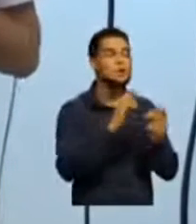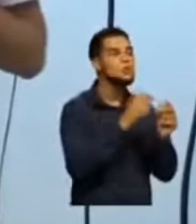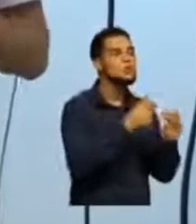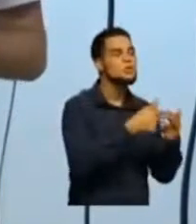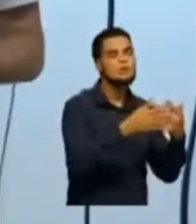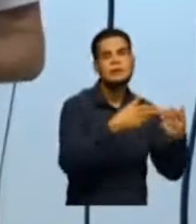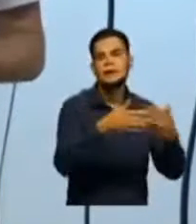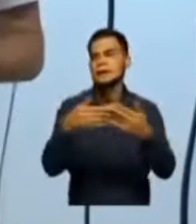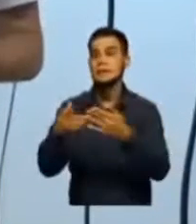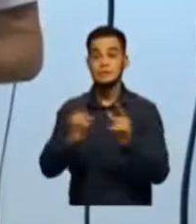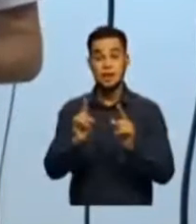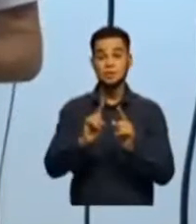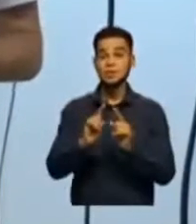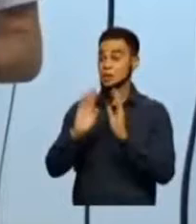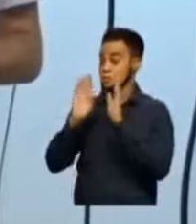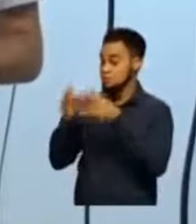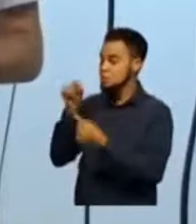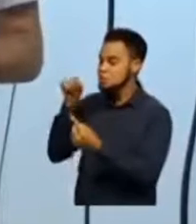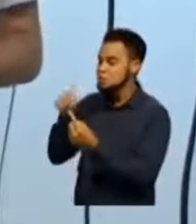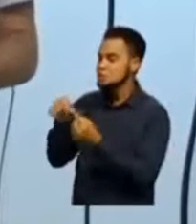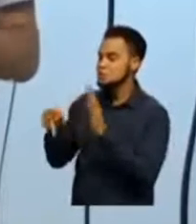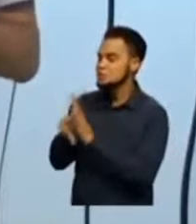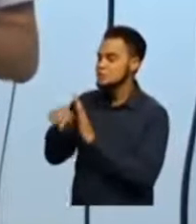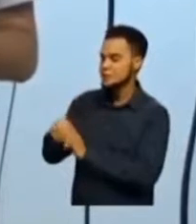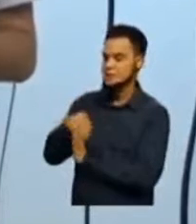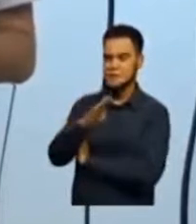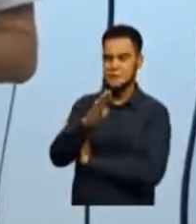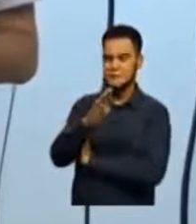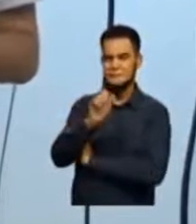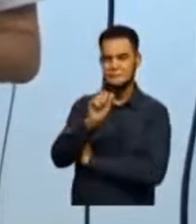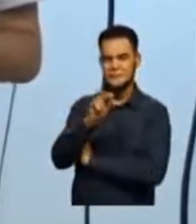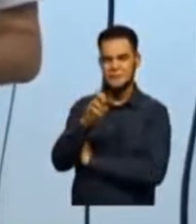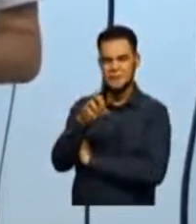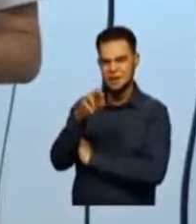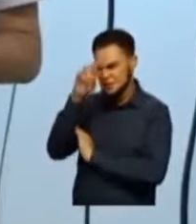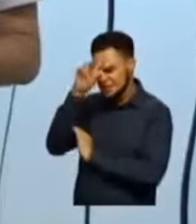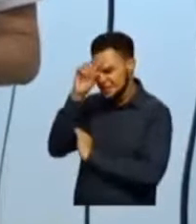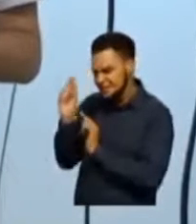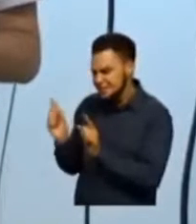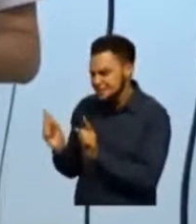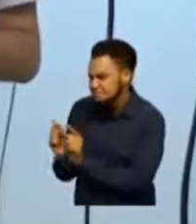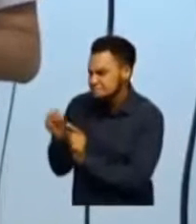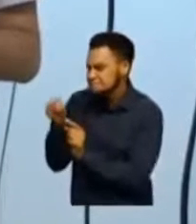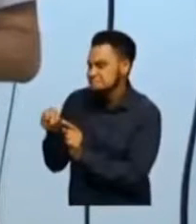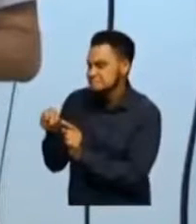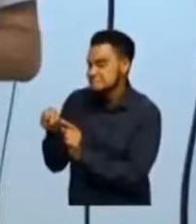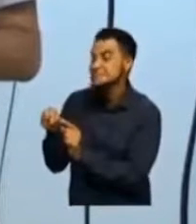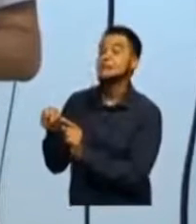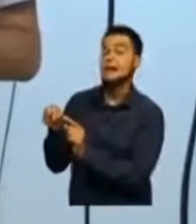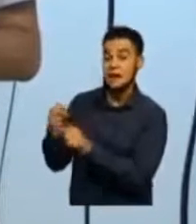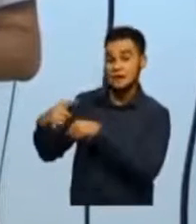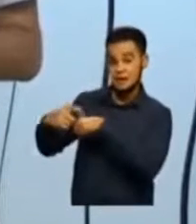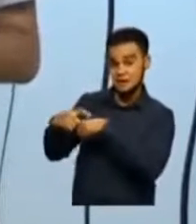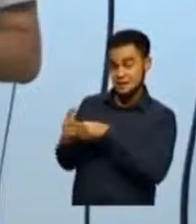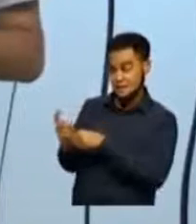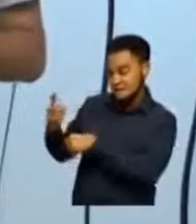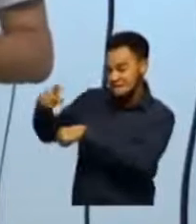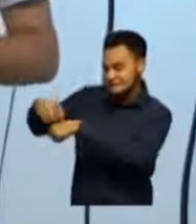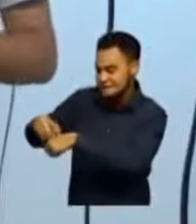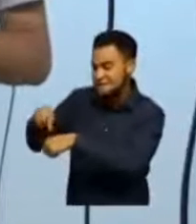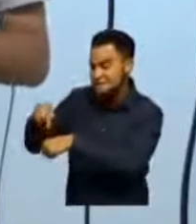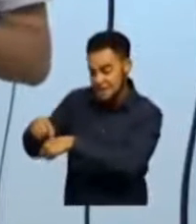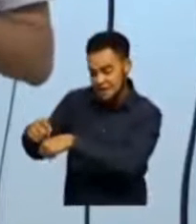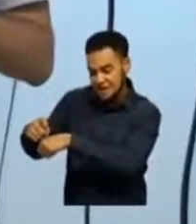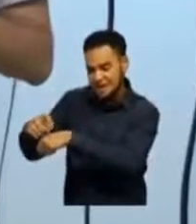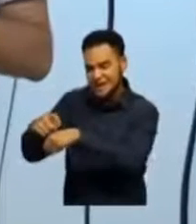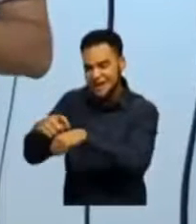transmitir a doença de Chagas, não. Vão ser os barbeiros da espécie Triatoma infestans, tá? Que são aqueles